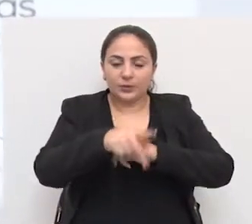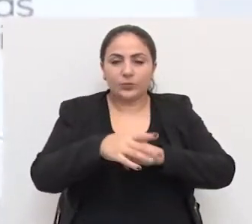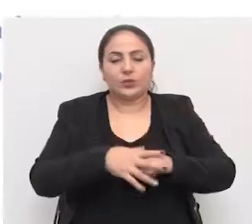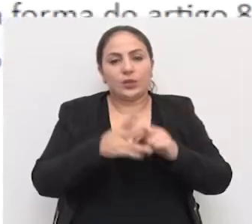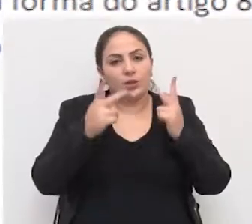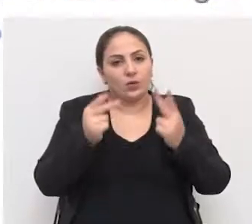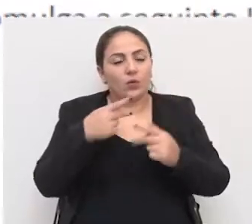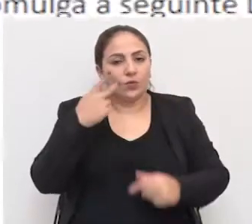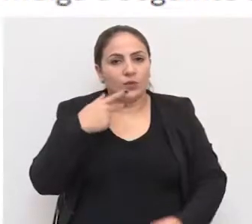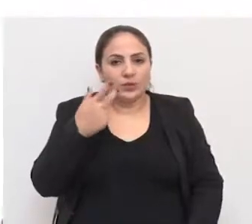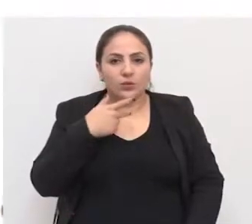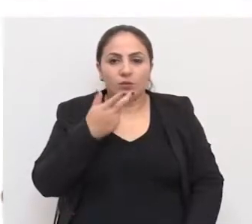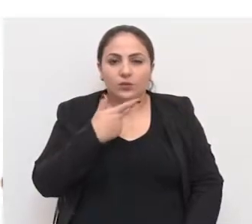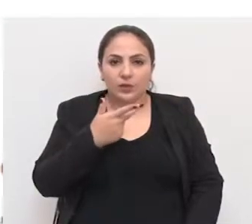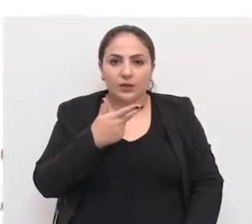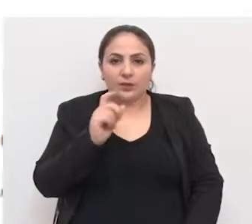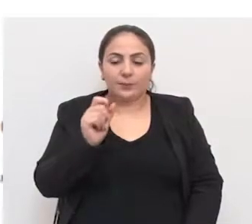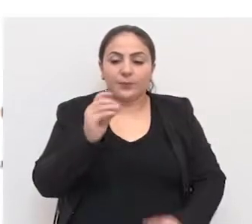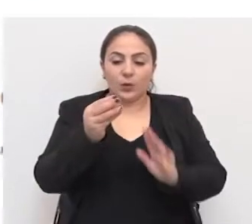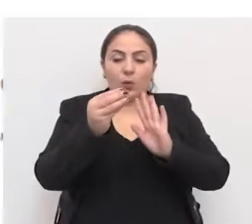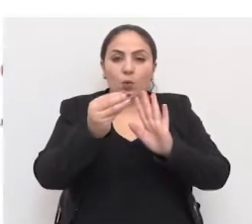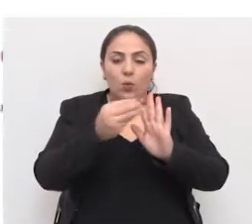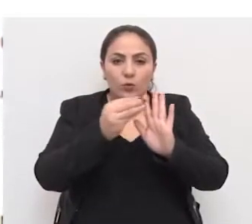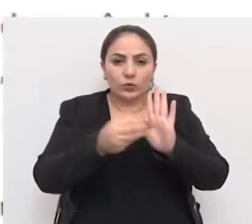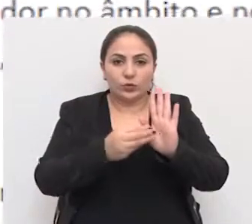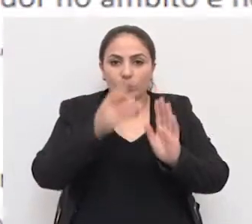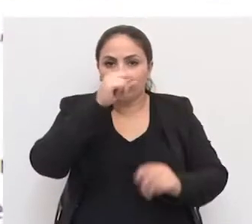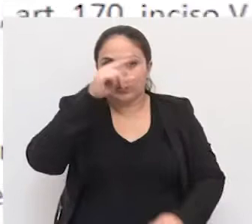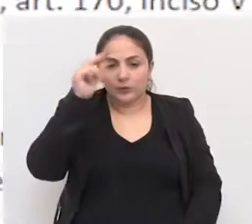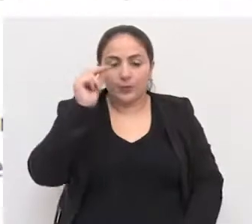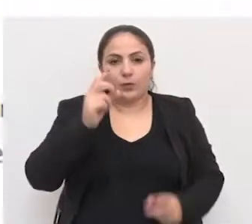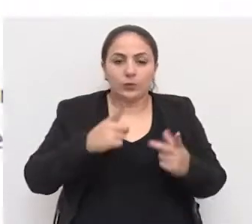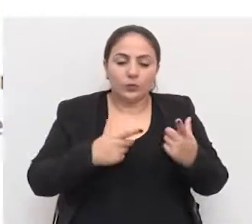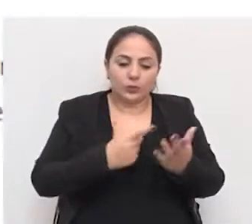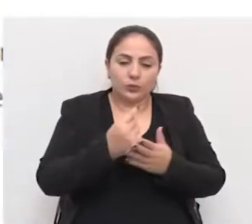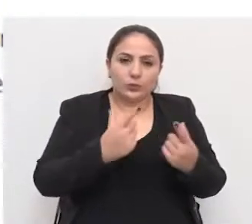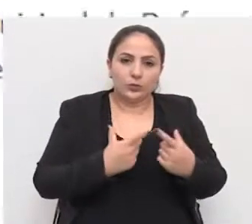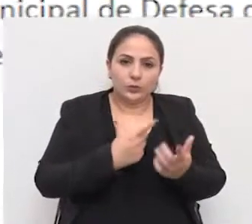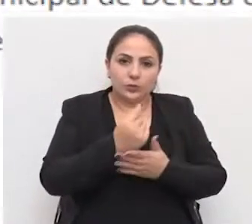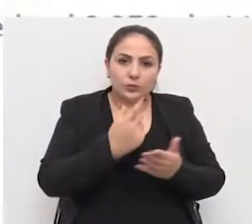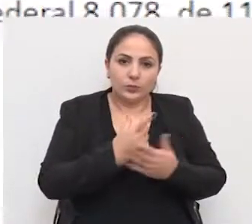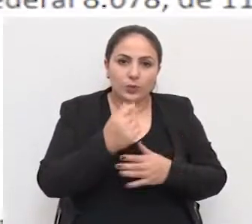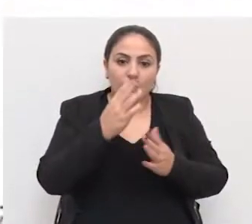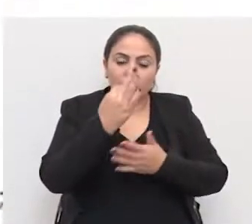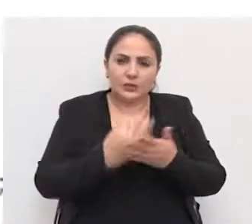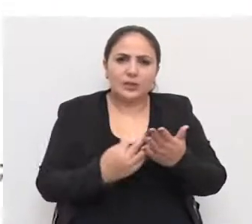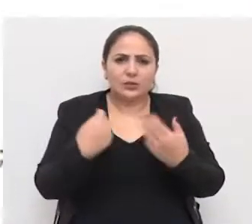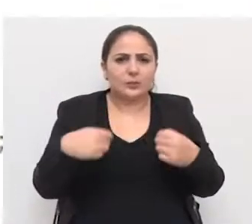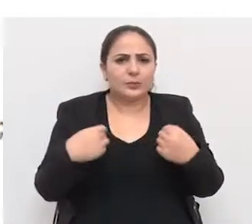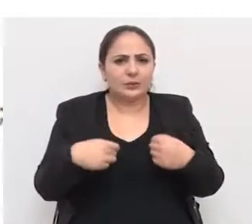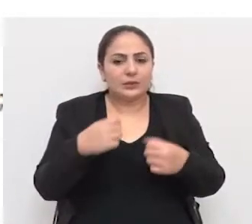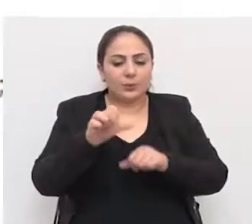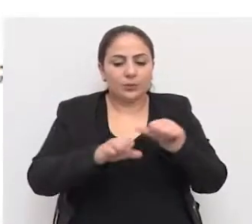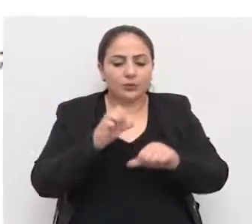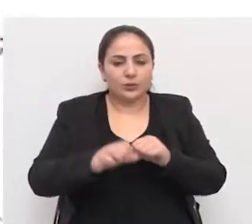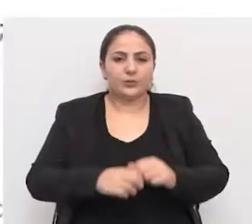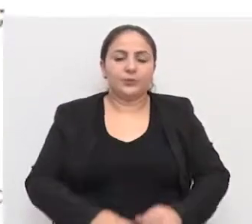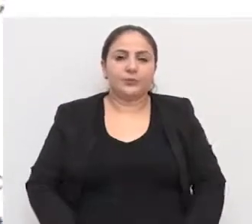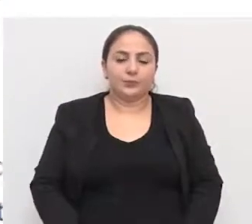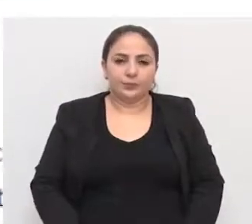Fundo. Conforme o parlamentar, o Código Municipal do Consumidor é um dos textos que precisa